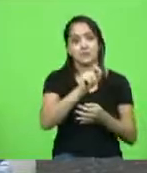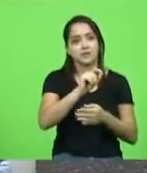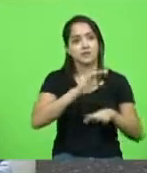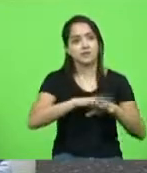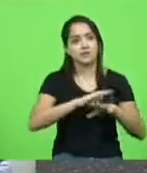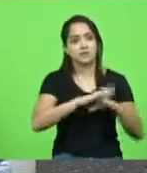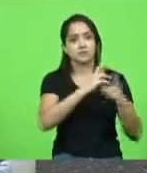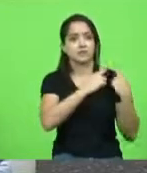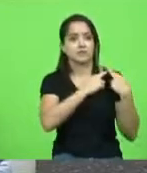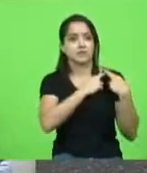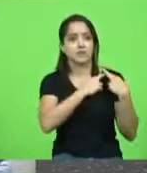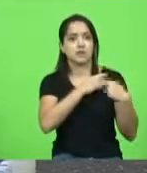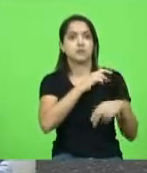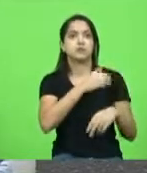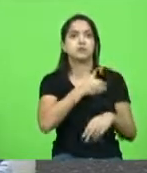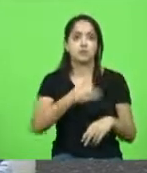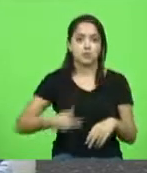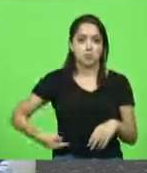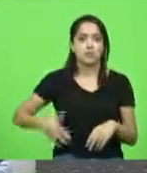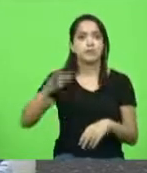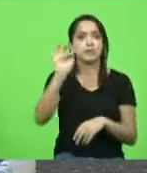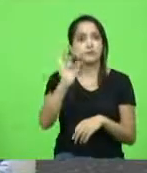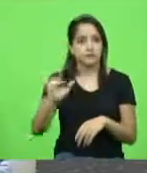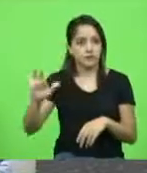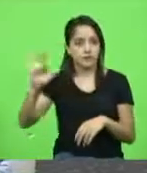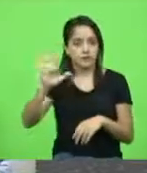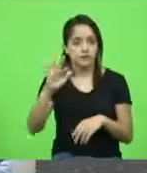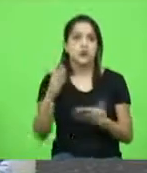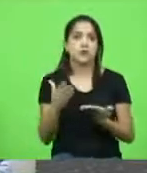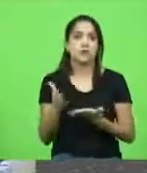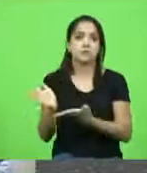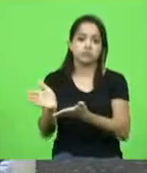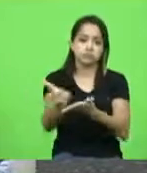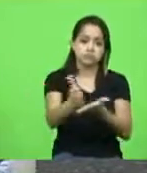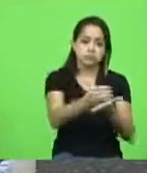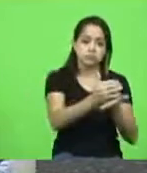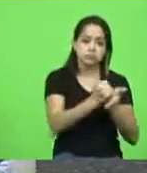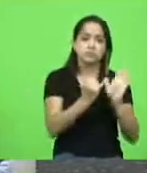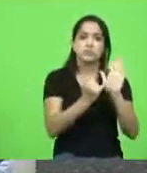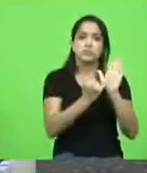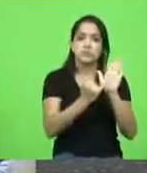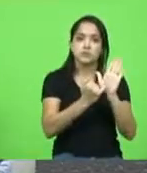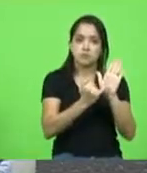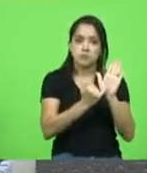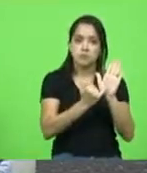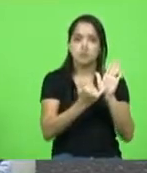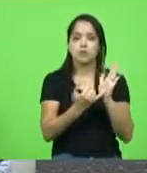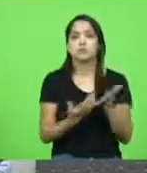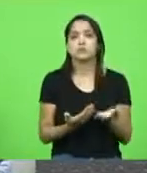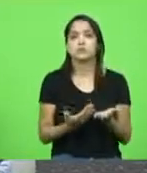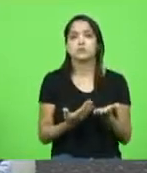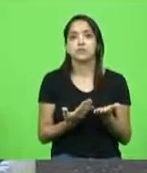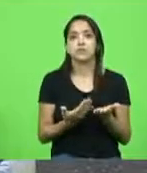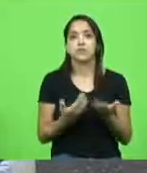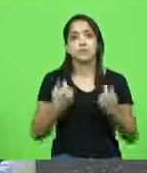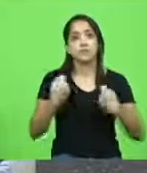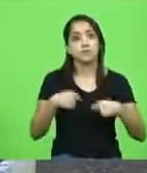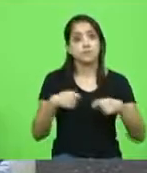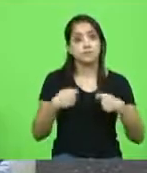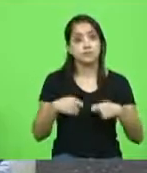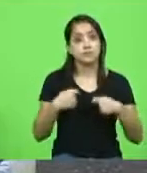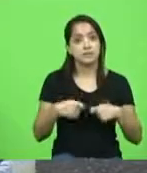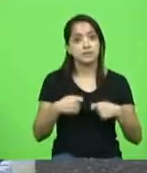os recursos dos nossos impostos deputados europeus que falou muito bem Tem que ser